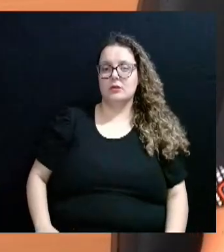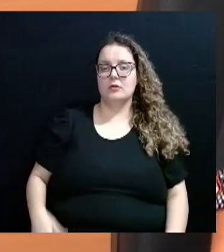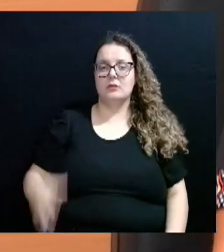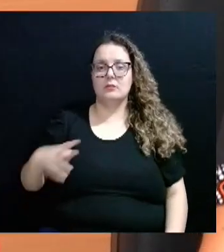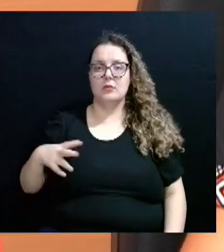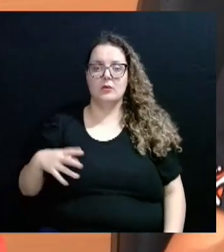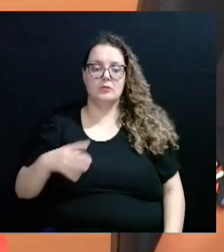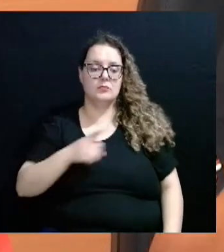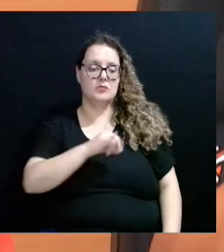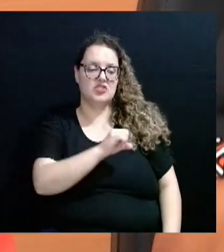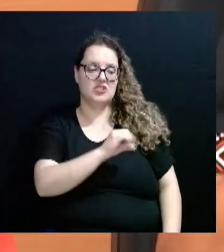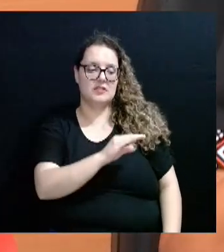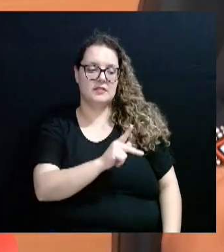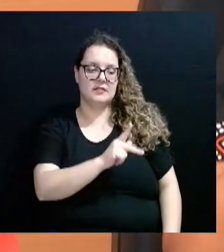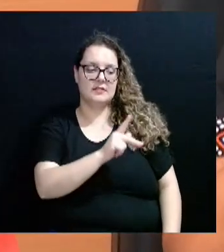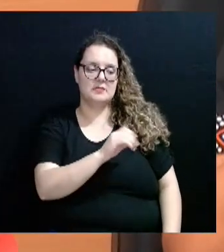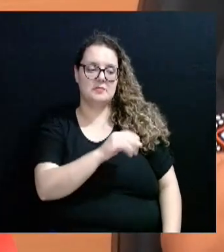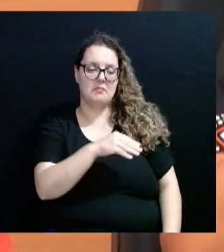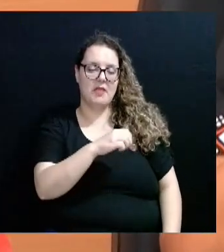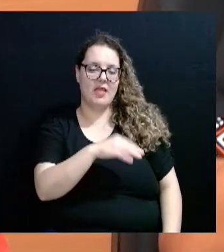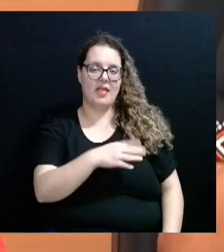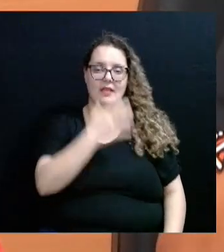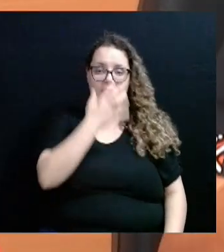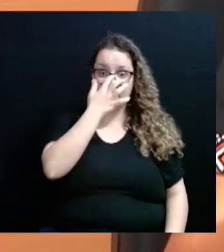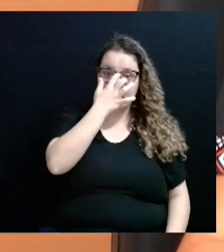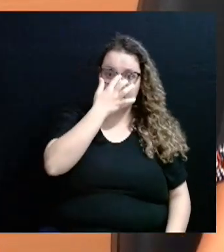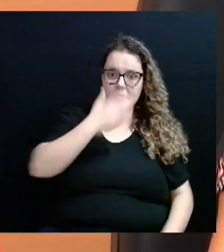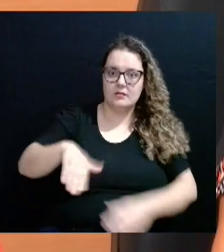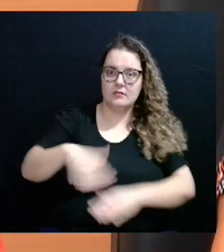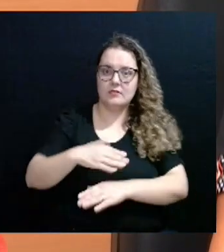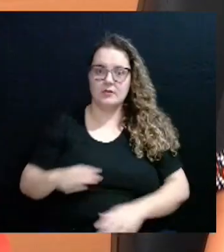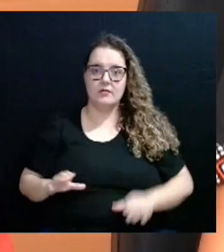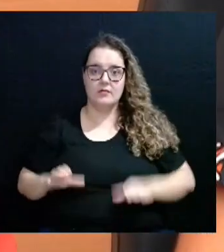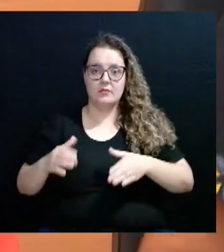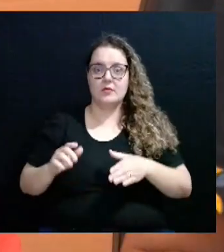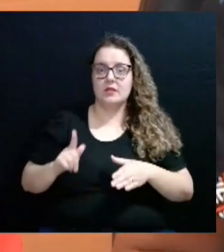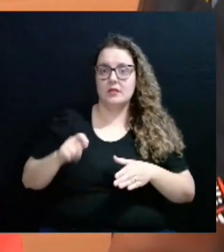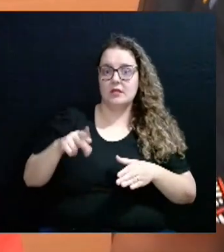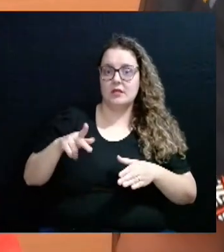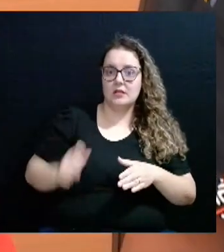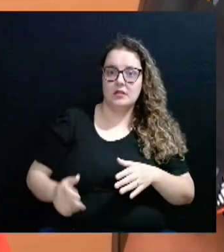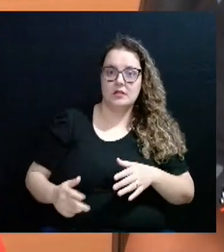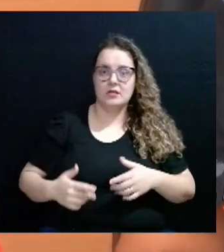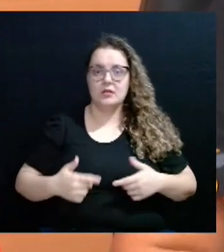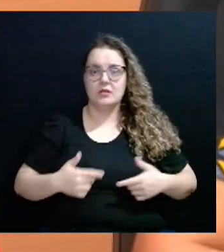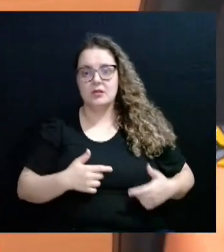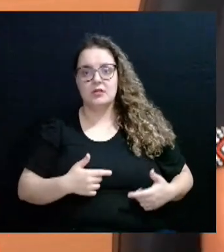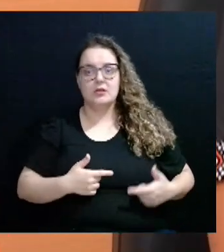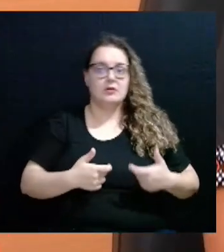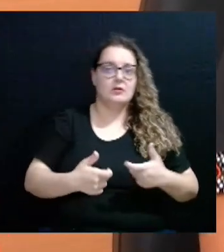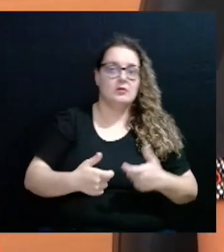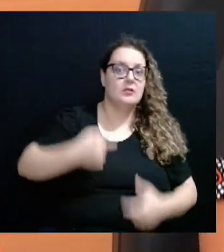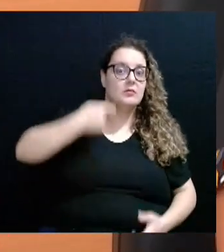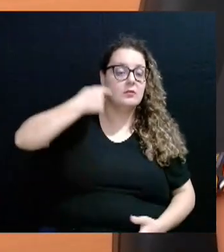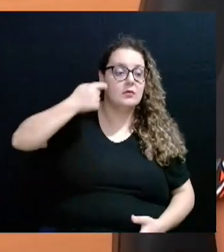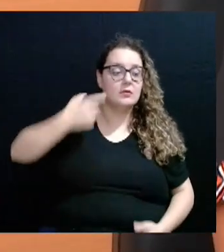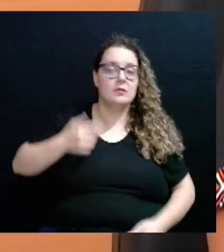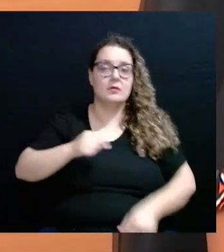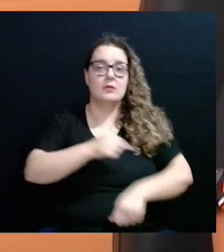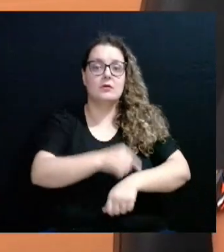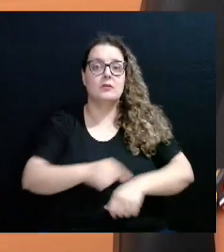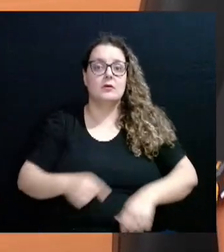rua, já estava andando em gangue, já estava tretando, já estava colecionando cicatriz, já estava fazendo cicatriz nos